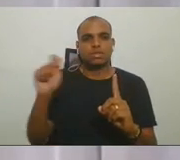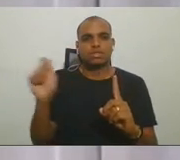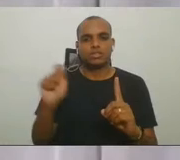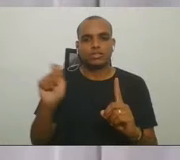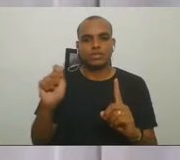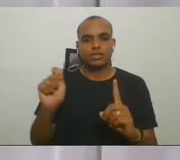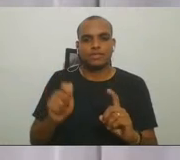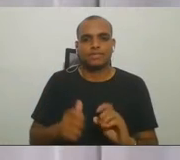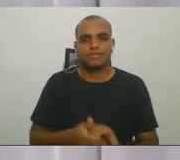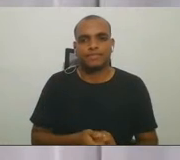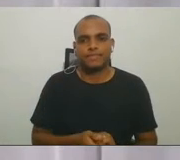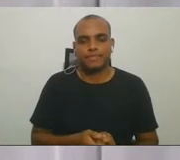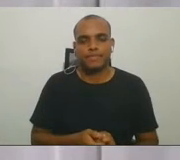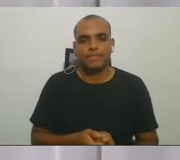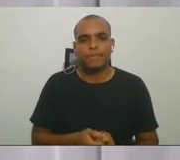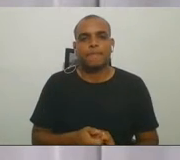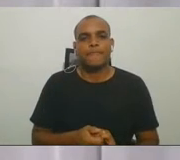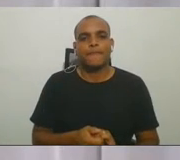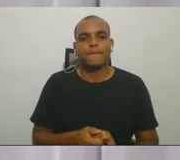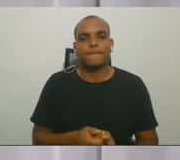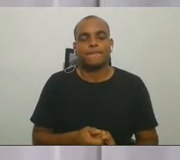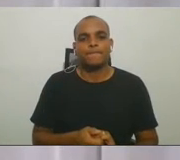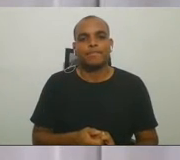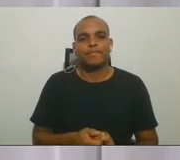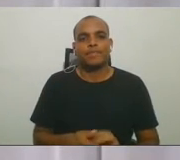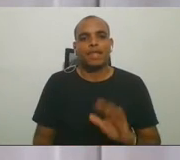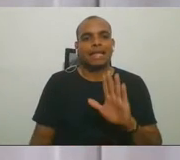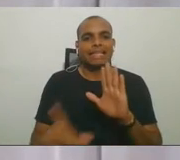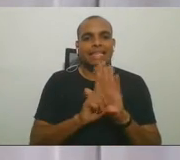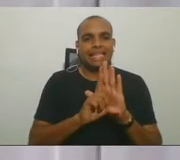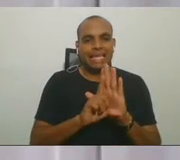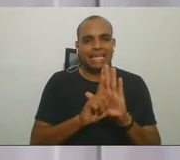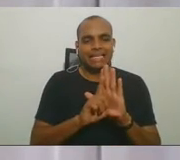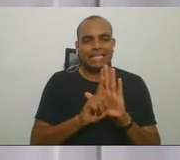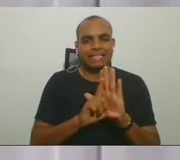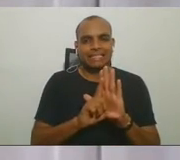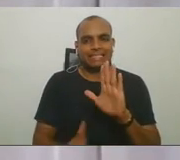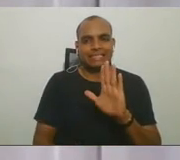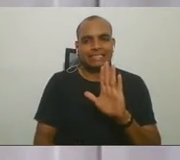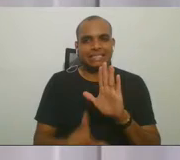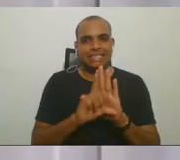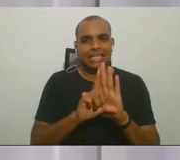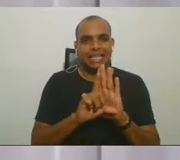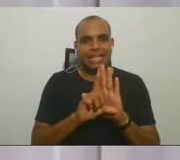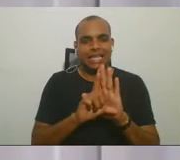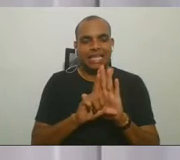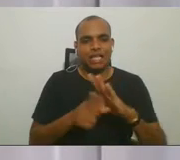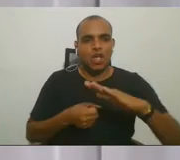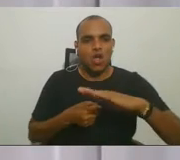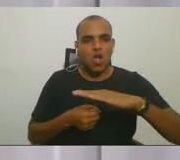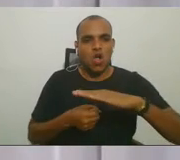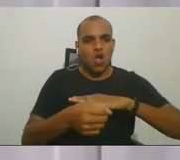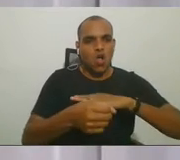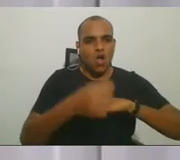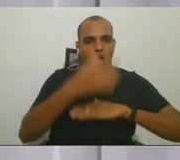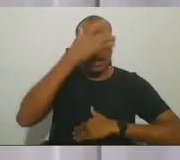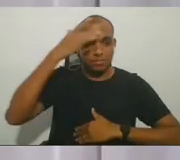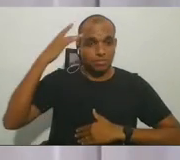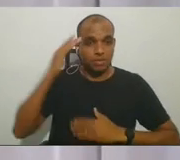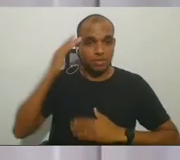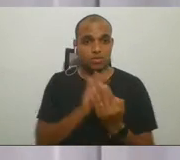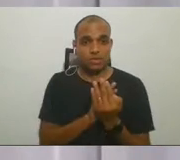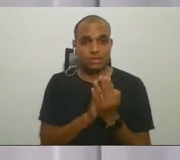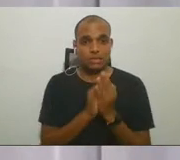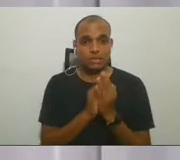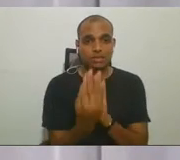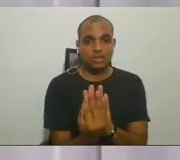em primeiro lugar, a lei, por lei, de cotas para pessoas trans em todo o